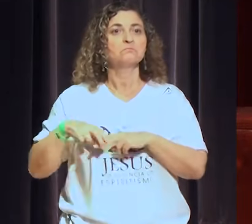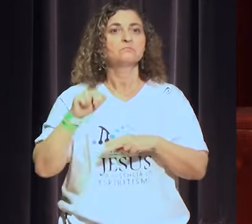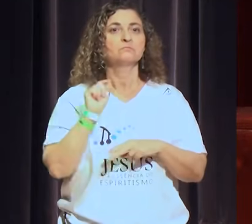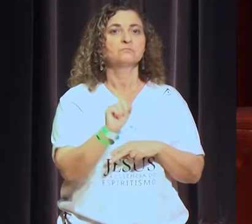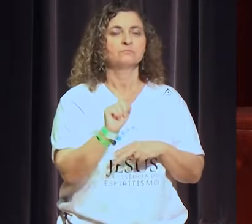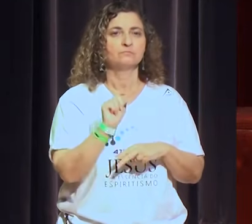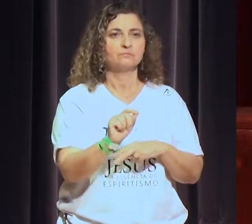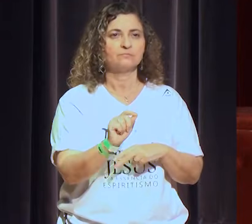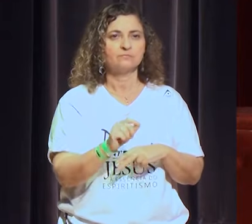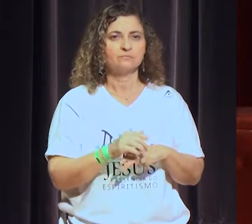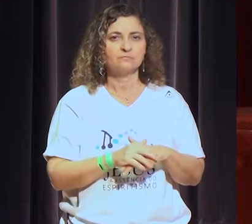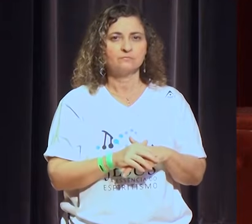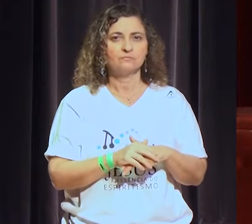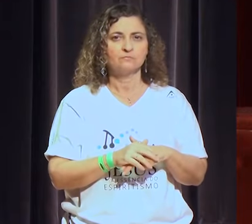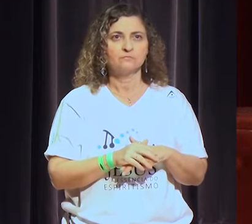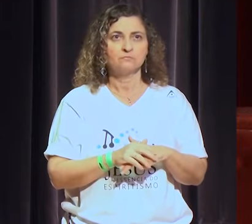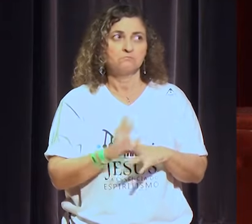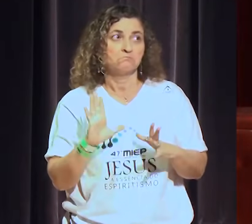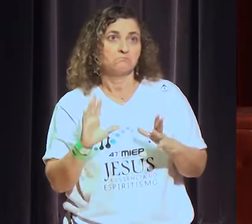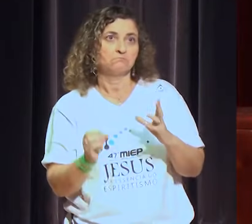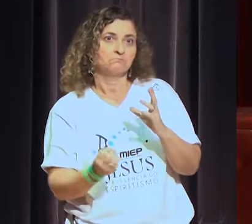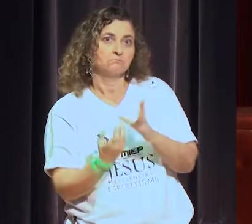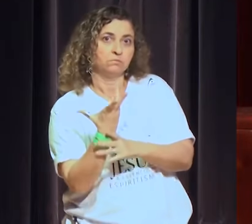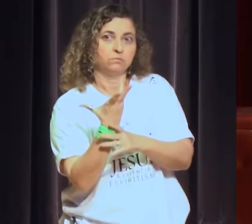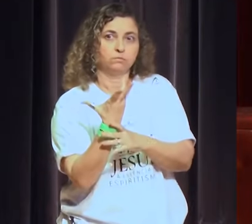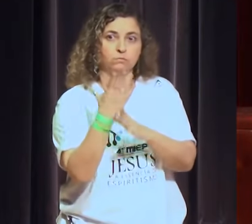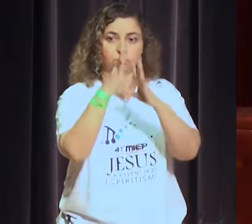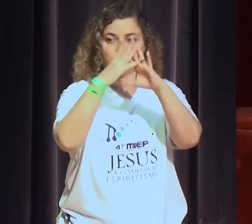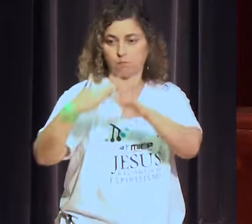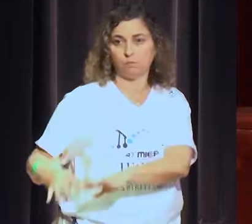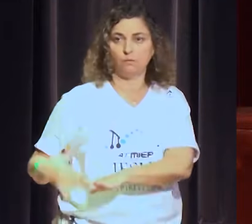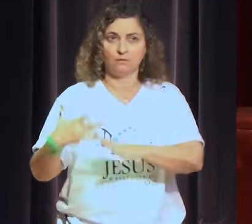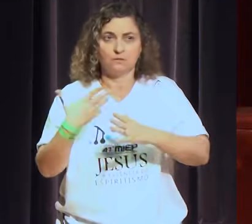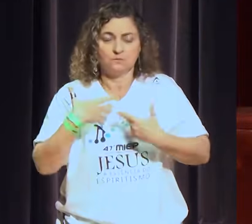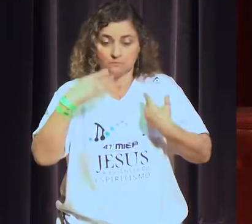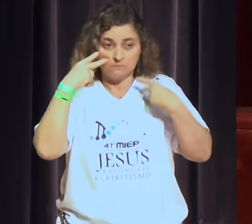uma tragédia e eu não vejo